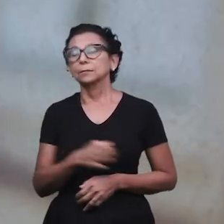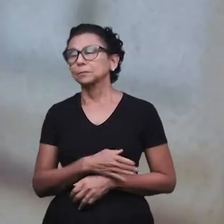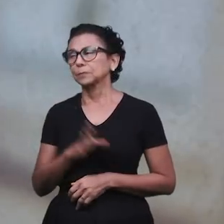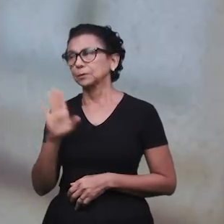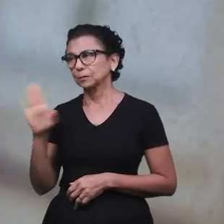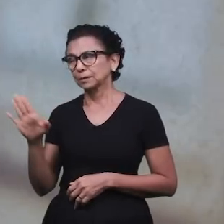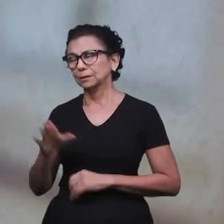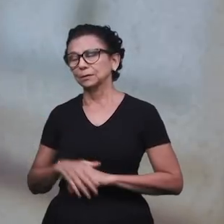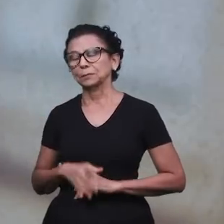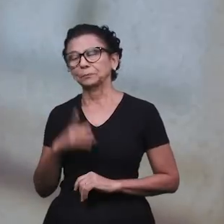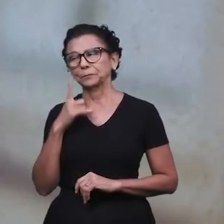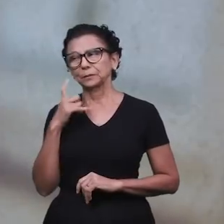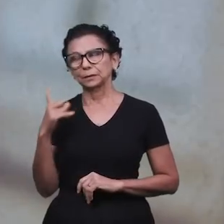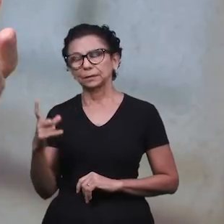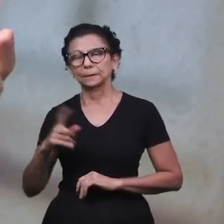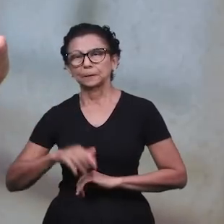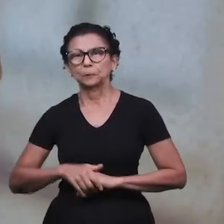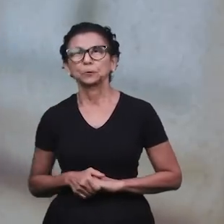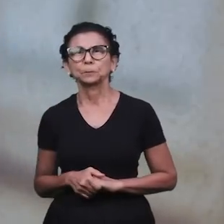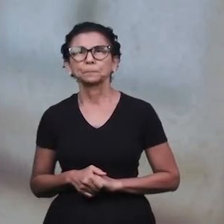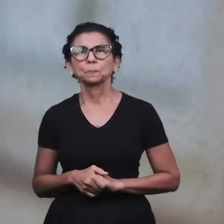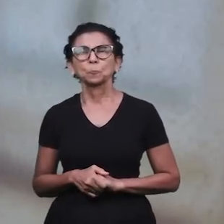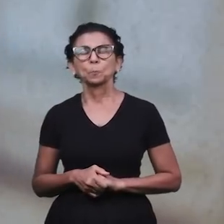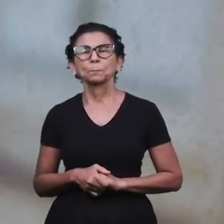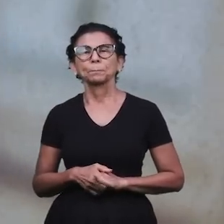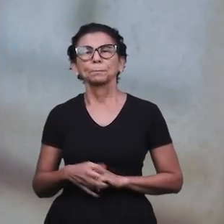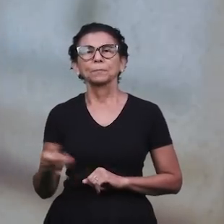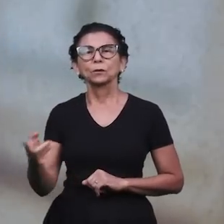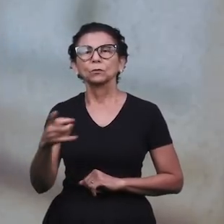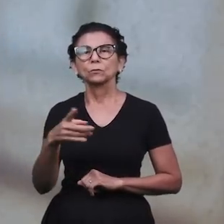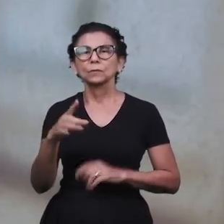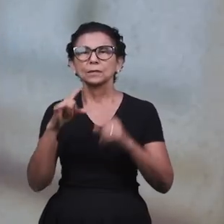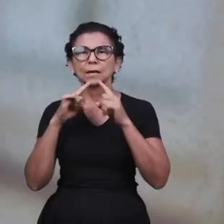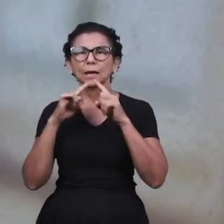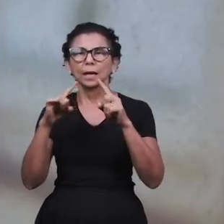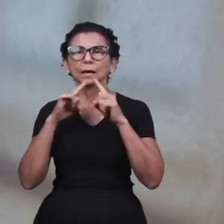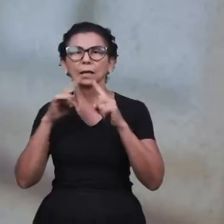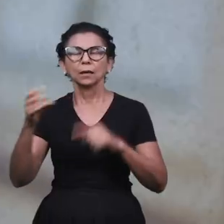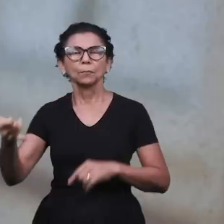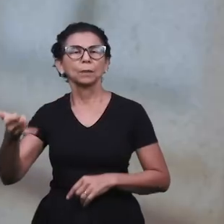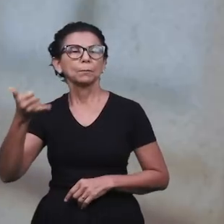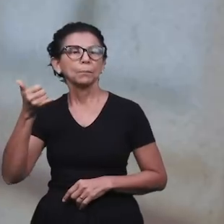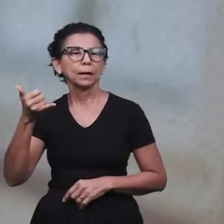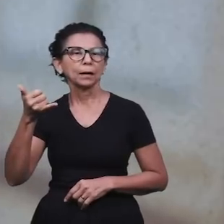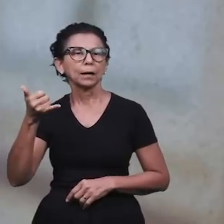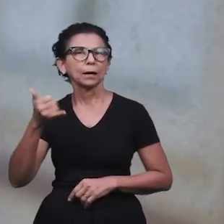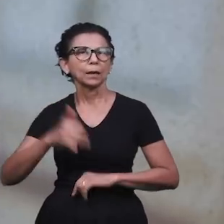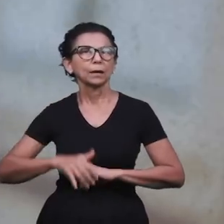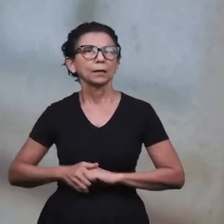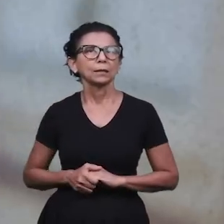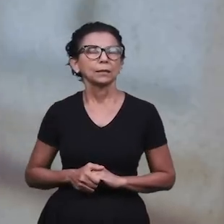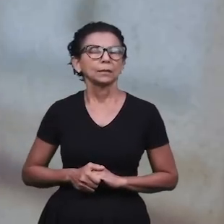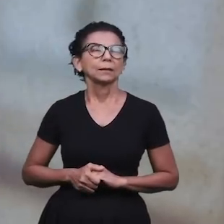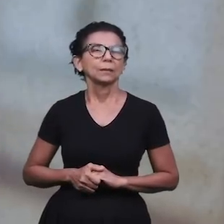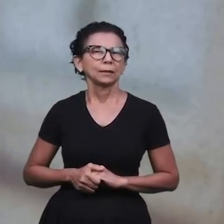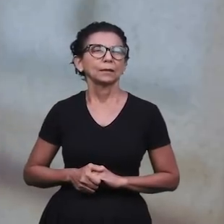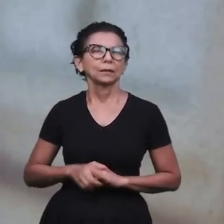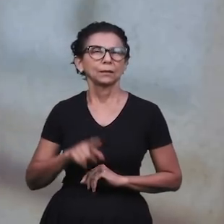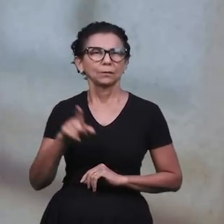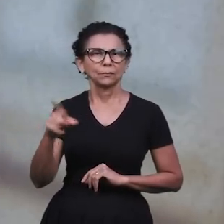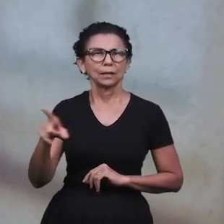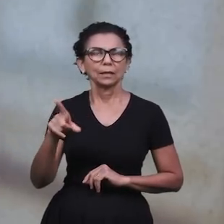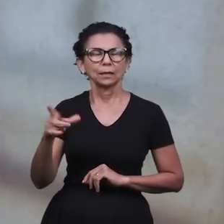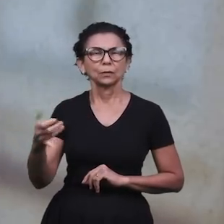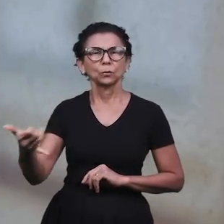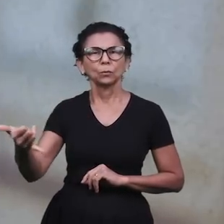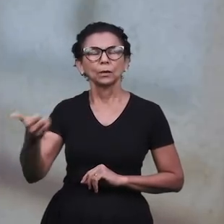ferramentas importantíssimas. Por exemplo, o Reclame Aqui. Quando, em vez de você ajuizar uma ação, coloque a sua situação no Reclame Aqui. Se